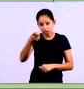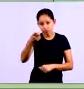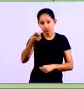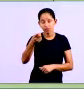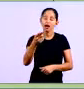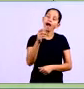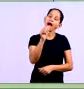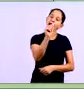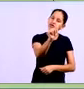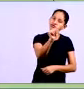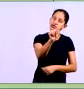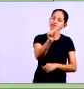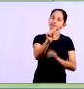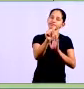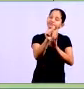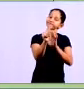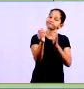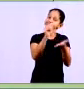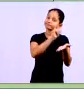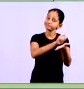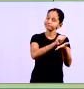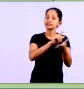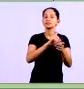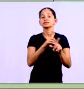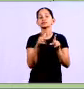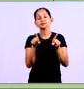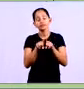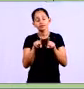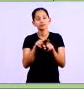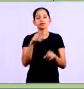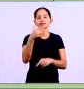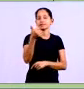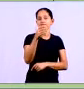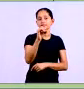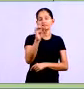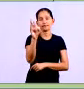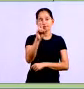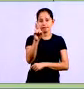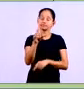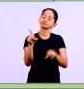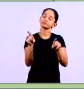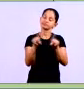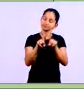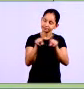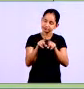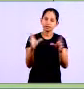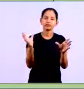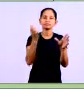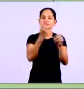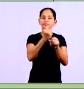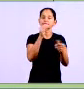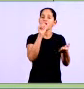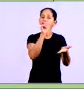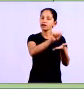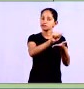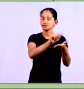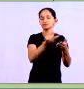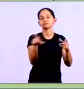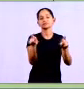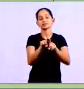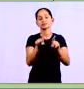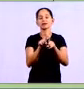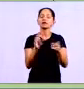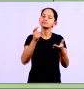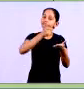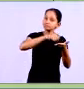e mercadoria. E os R$100 também que você paga, a mesma coisa. Vai para quê? Ativo, estoque e mercadoria. Por